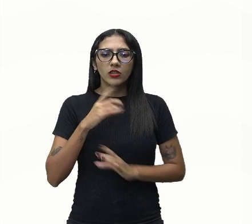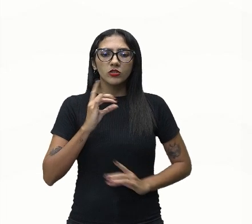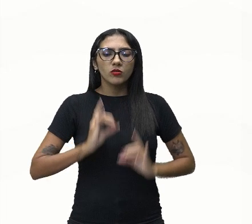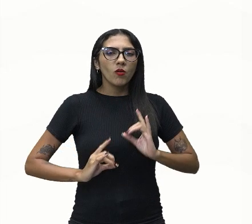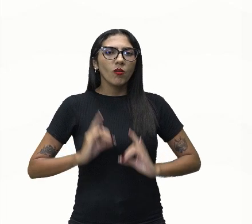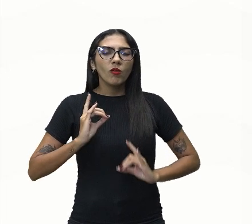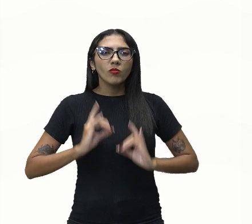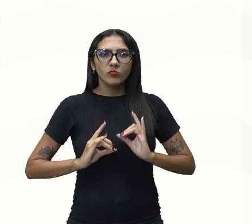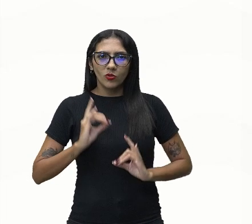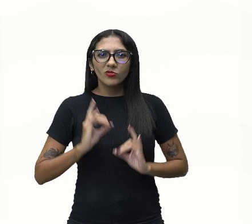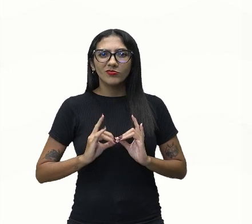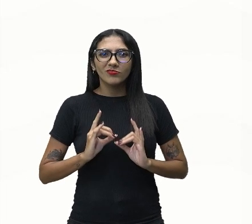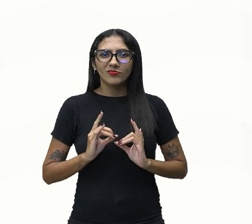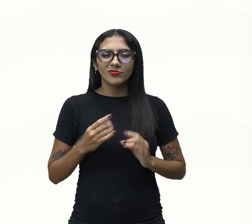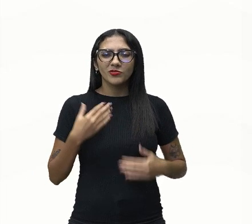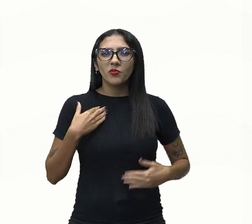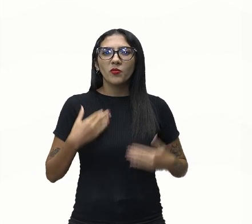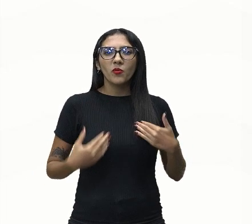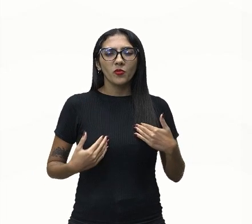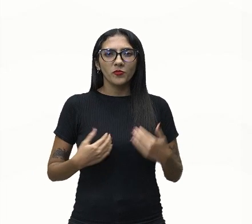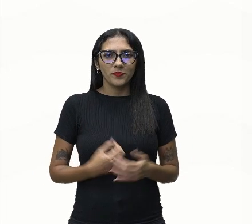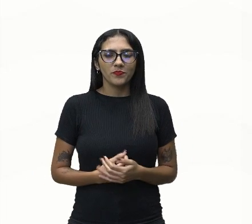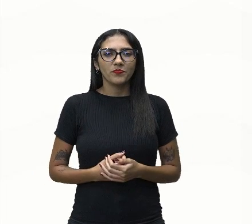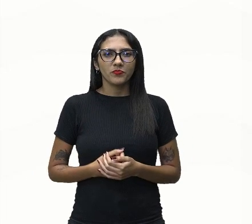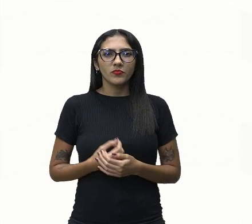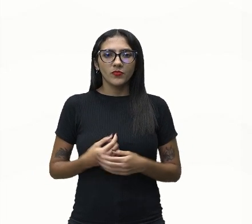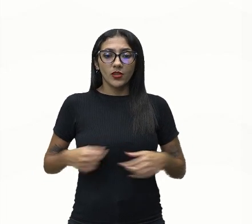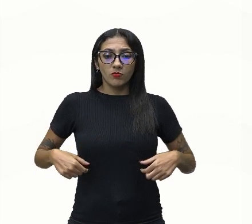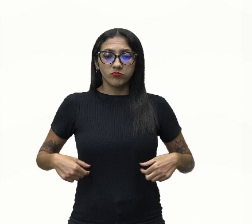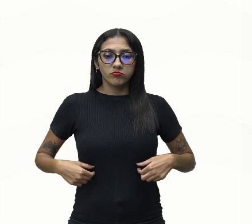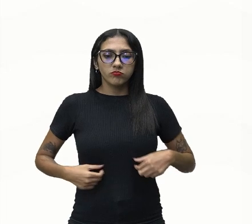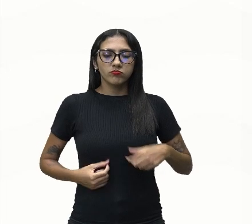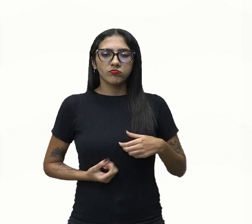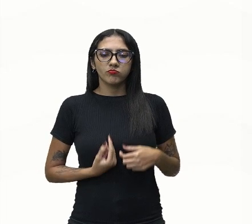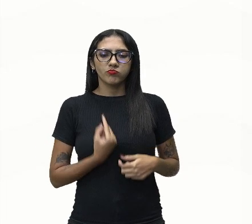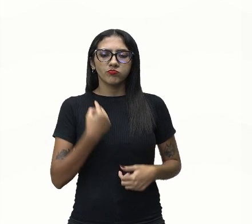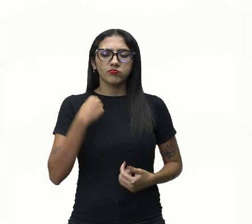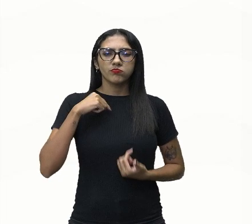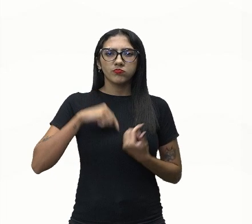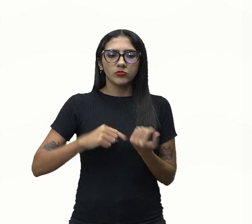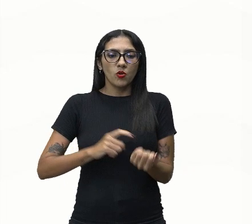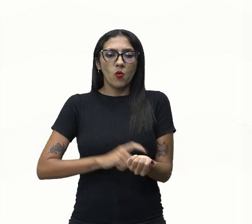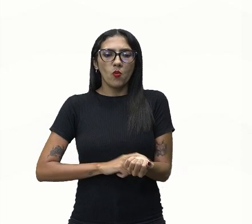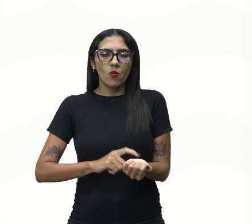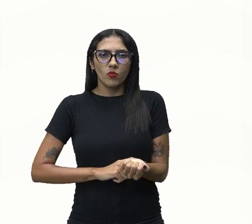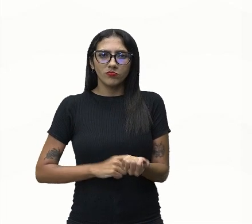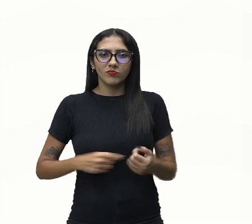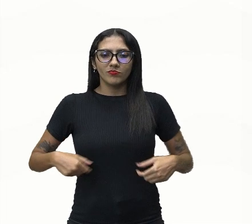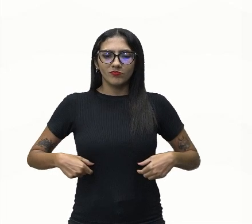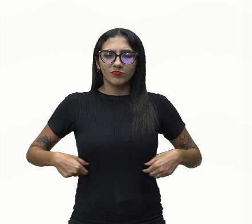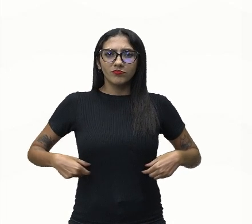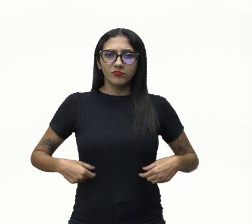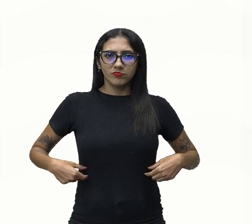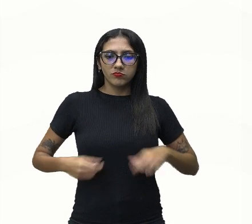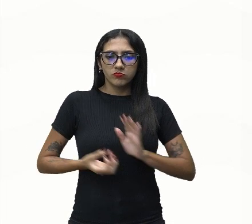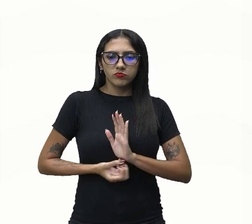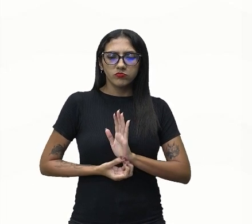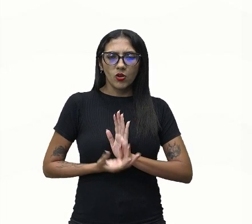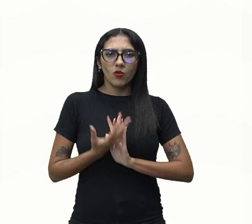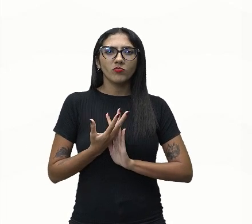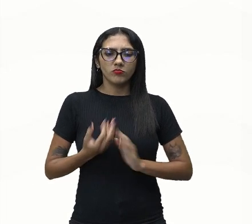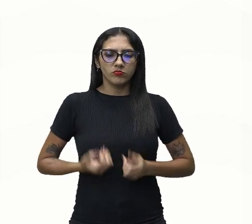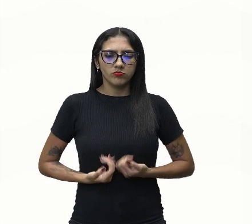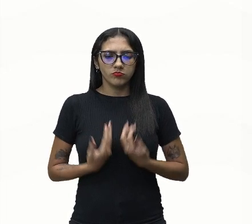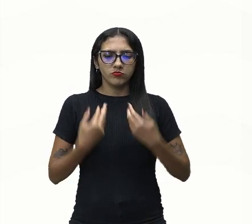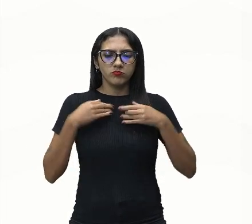ocasionar ali no organismo, né? Quando ela entra na corrente sanguínea, ela é produzida nas suprarrenais. Quando ela entra na corrente sanguínea,